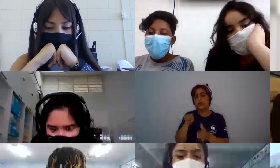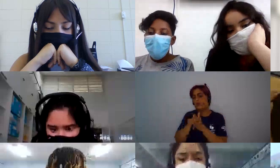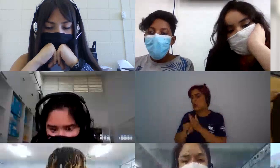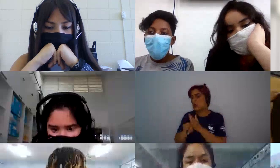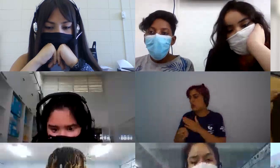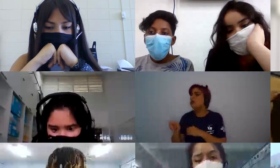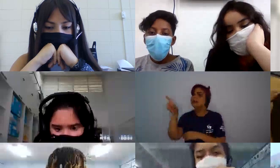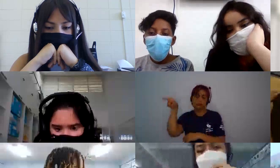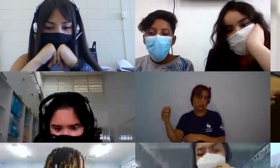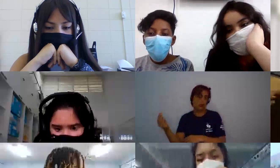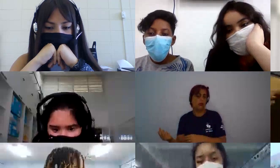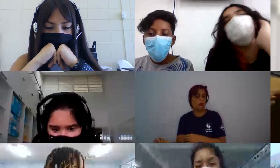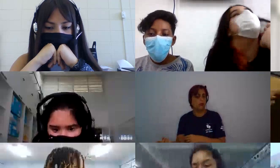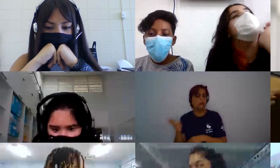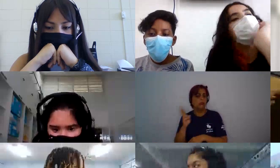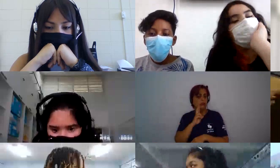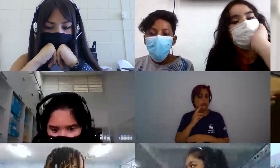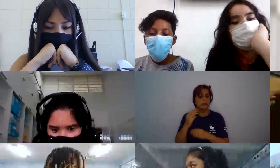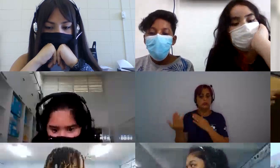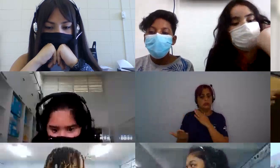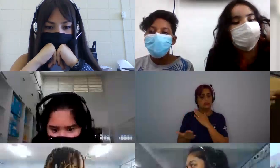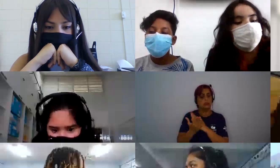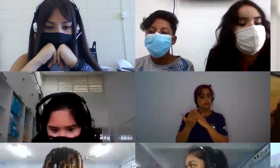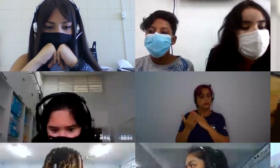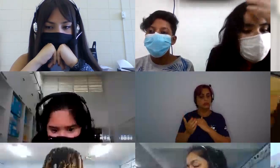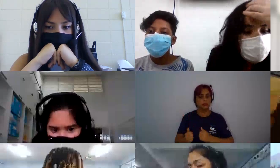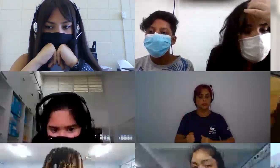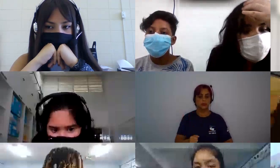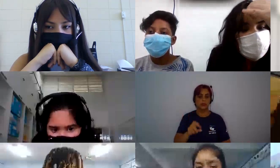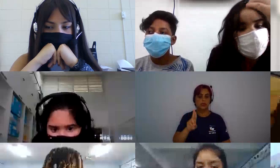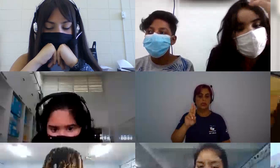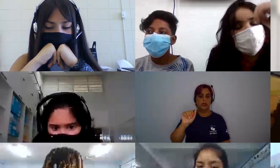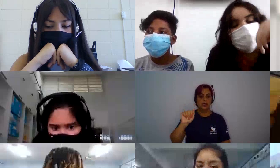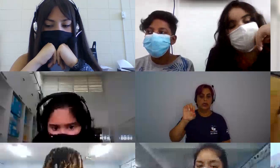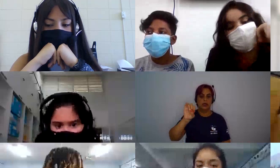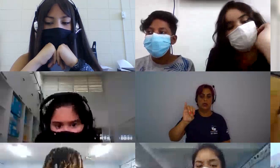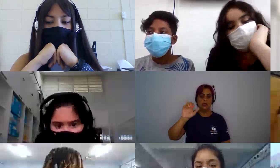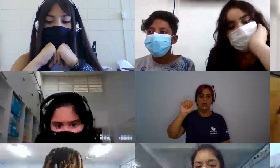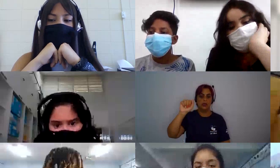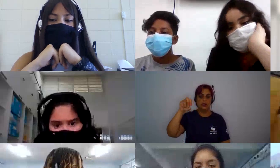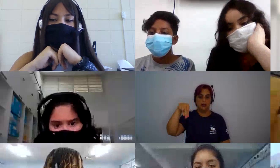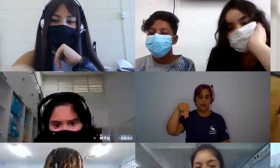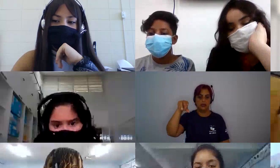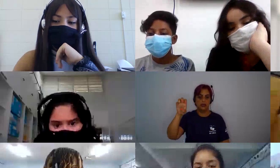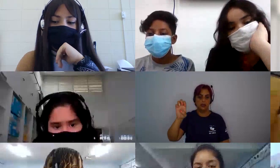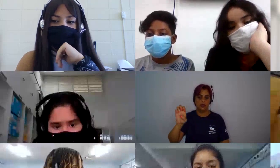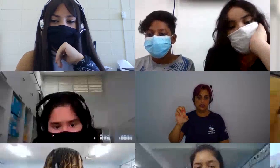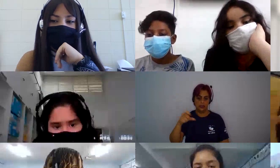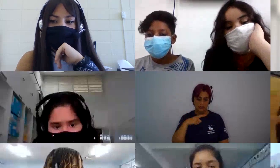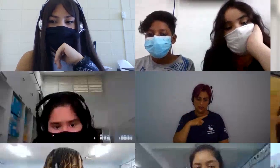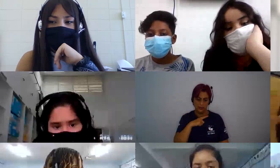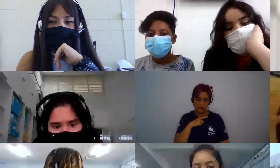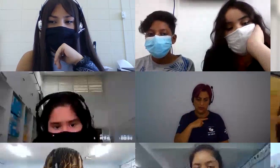me ajuda também. Legal. Ô, Rayane, tem espaços que escutam vocês?